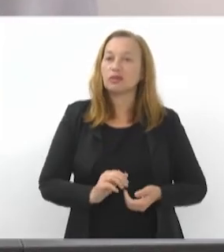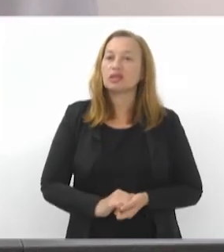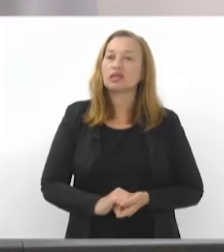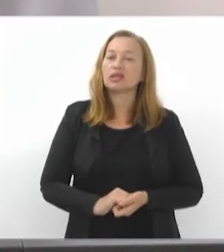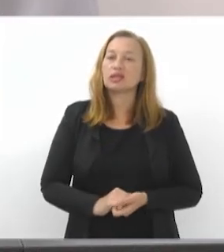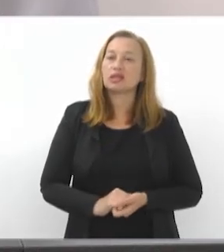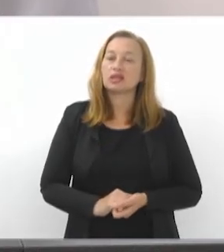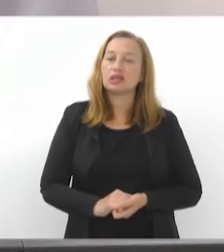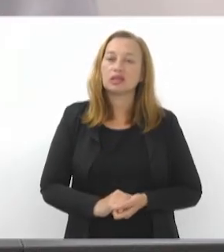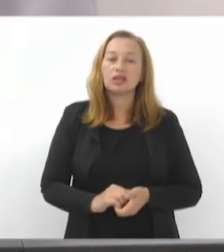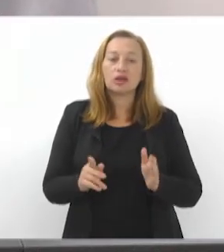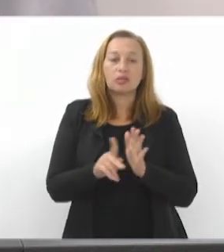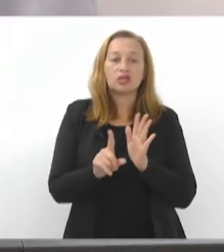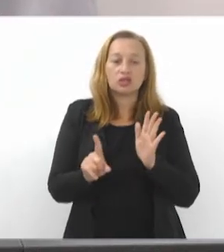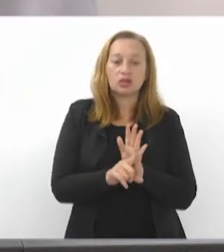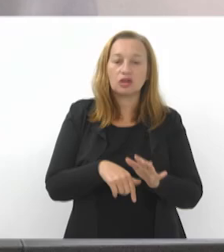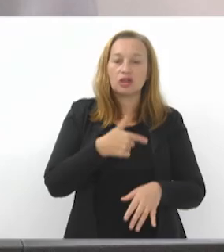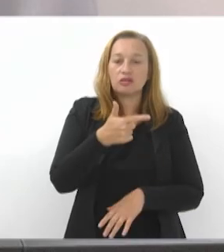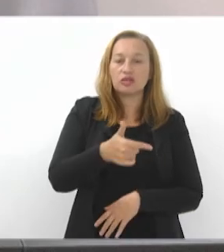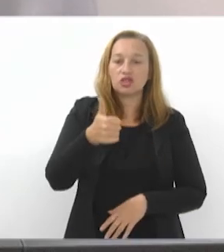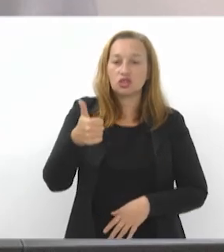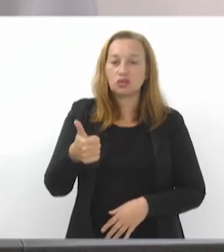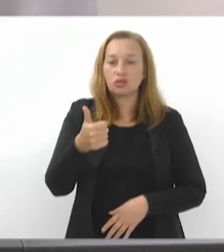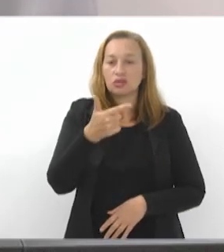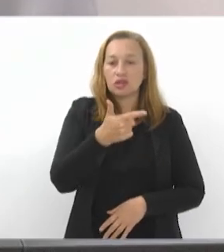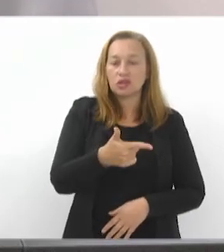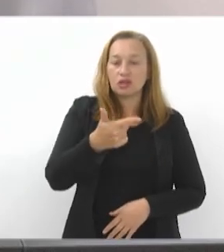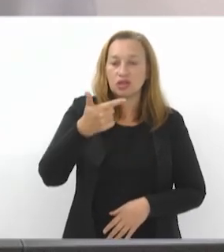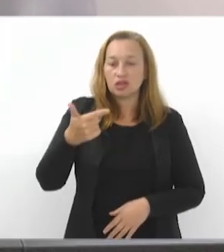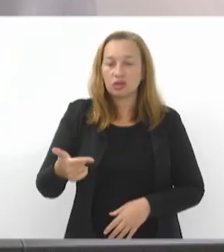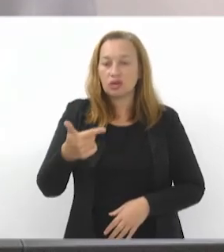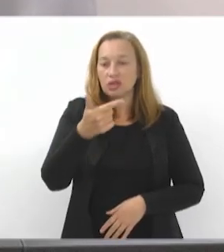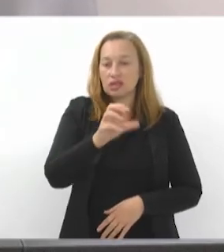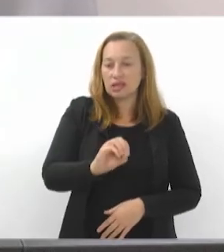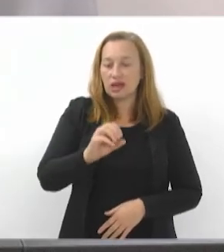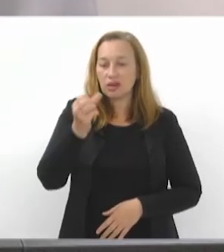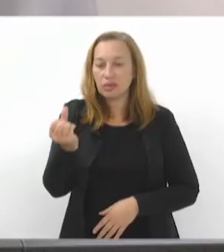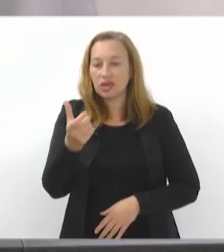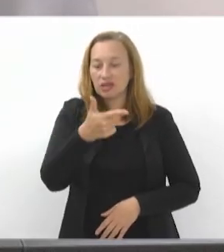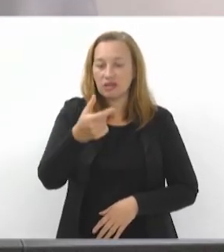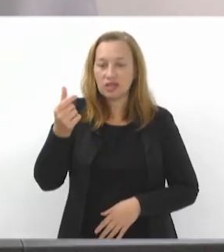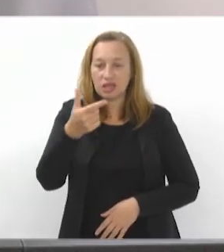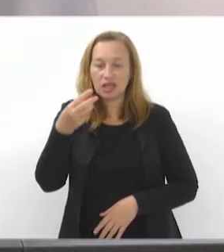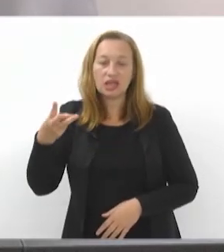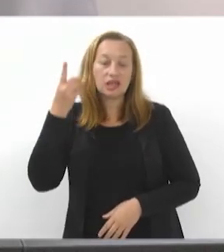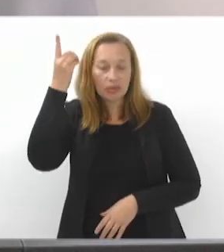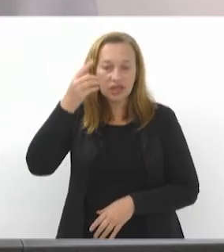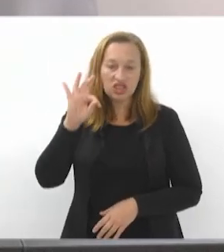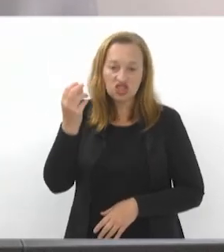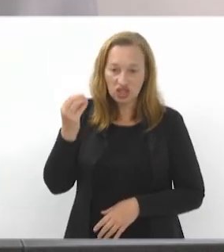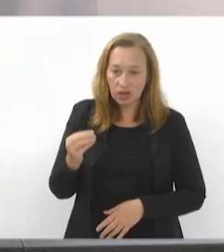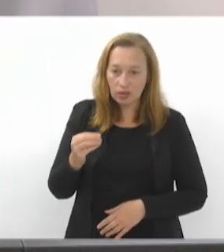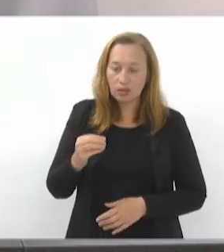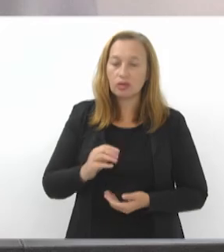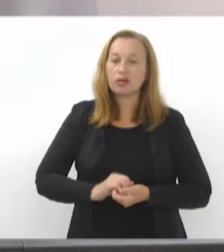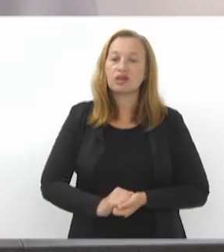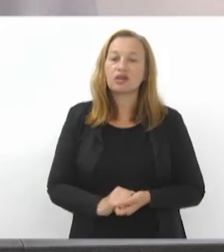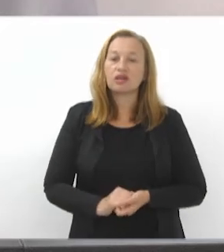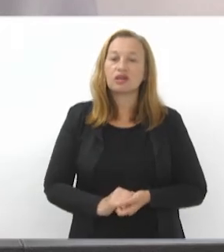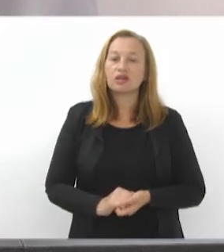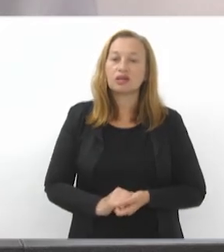prejudicabilidade. Projeto de lei 21 da pauta, ou 2206 de 23, de autoria do deputado Tiago Rangel. Dispõe sobre